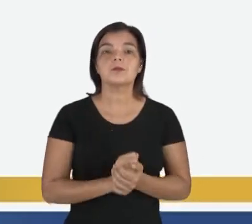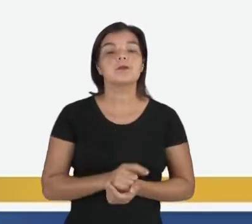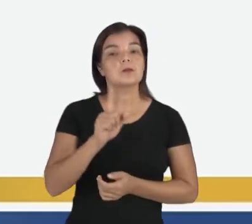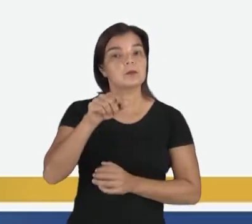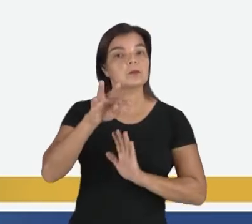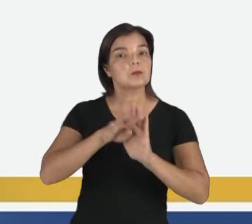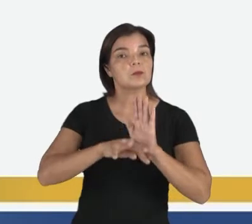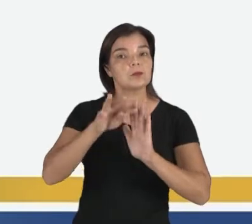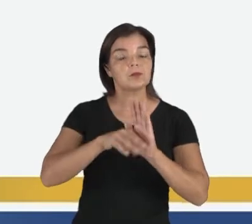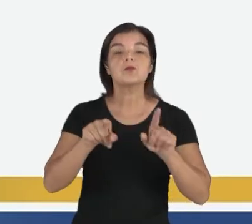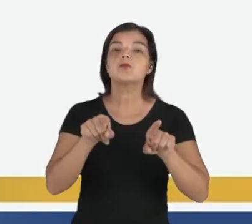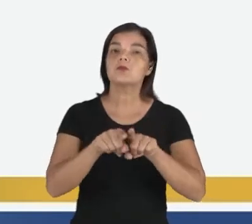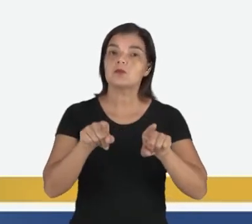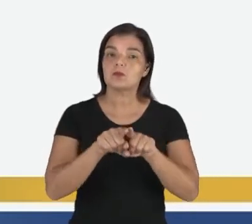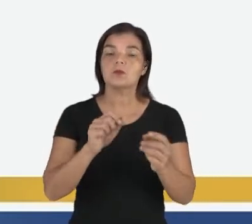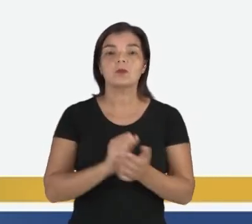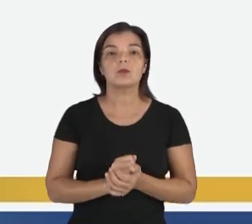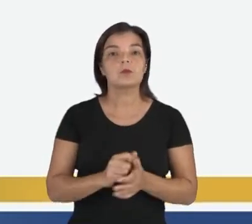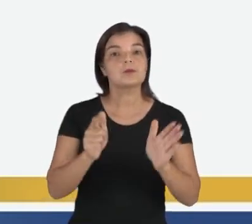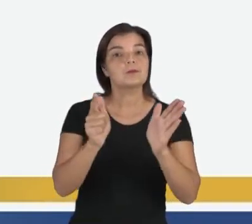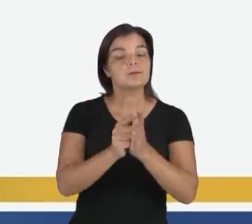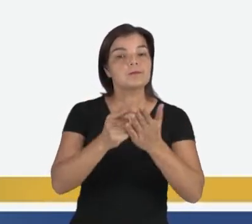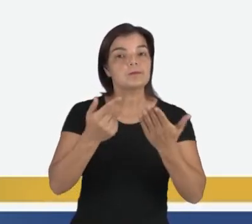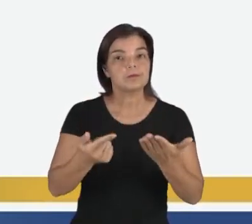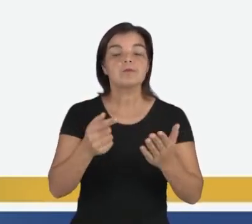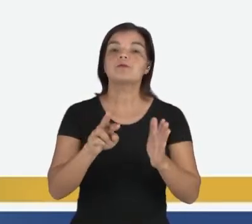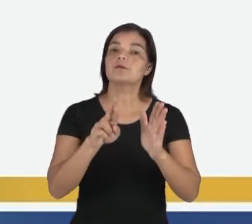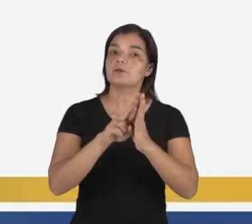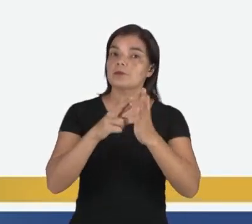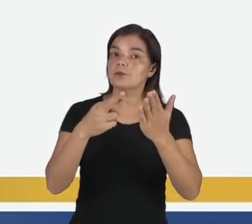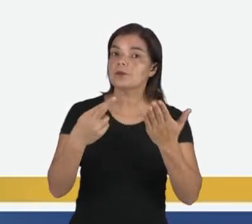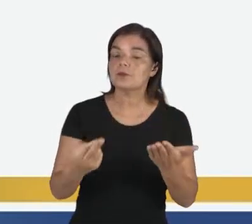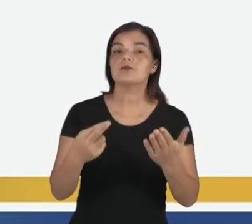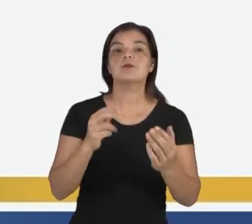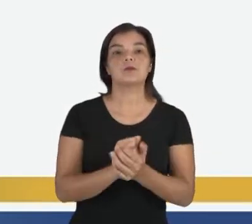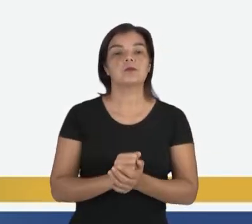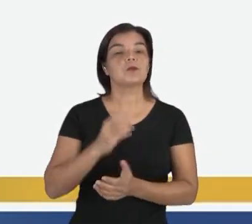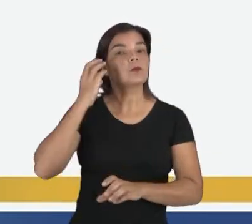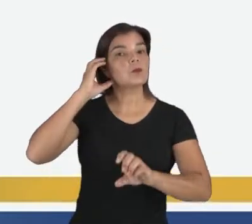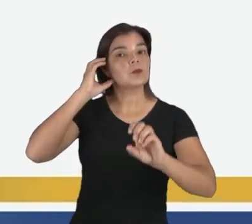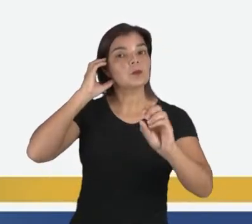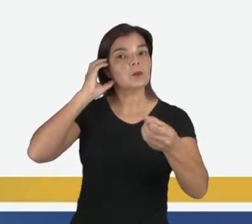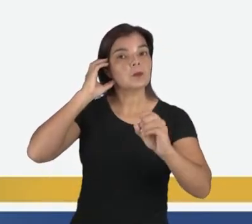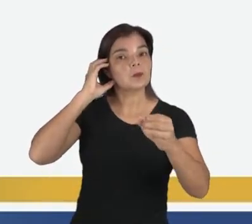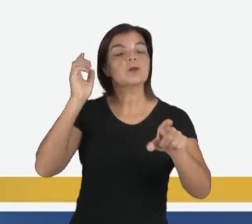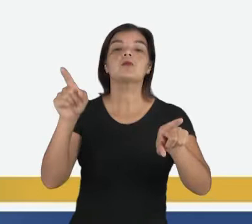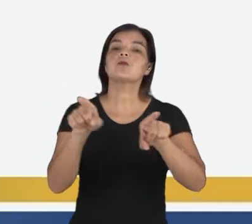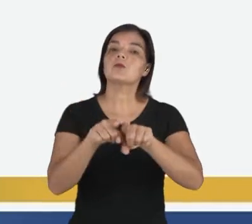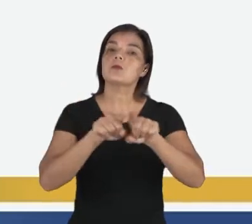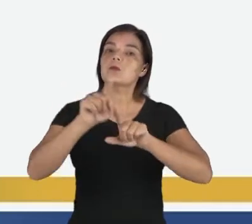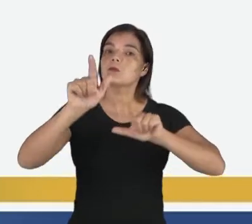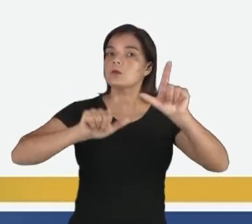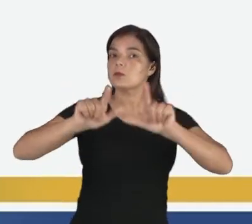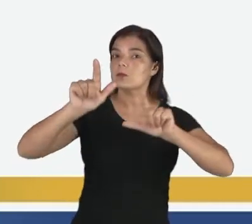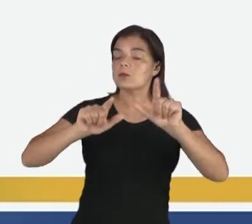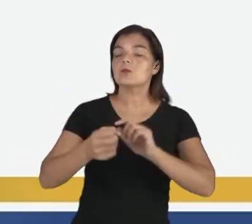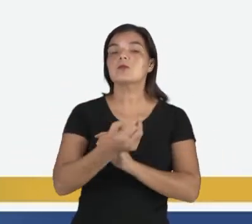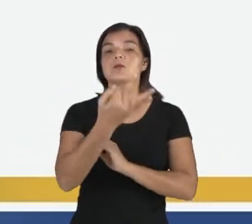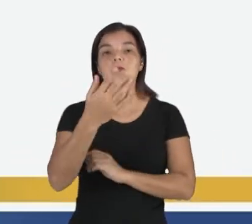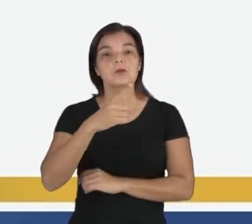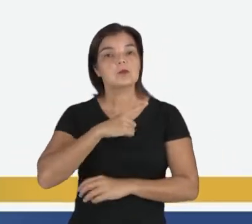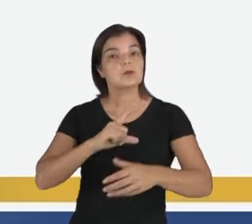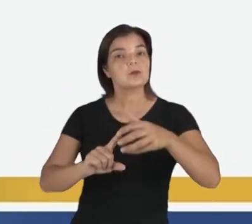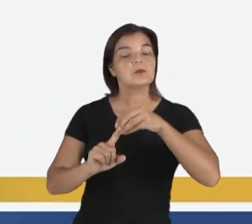os textos veiculados pelos jornais, revistas, rádio e televisão, os quais possuem